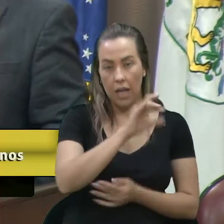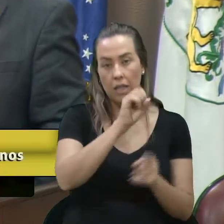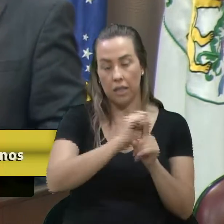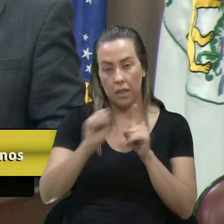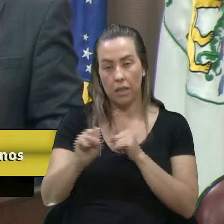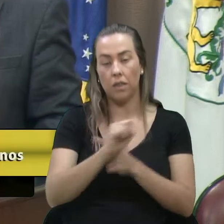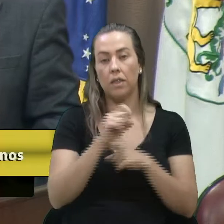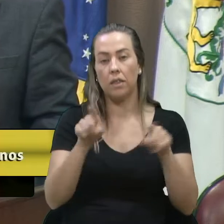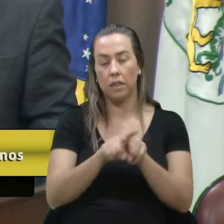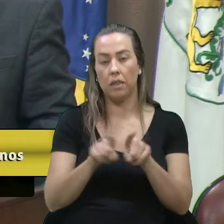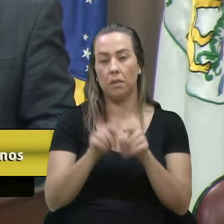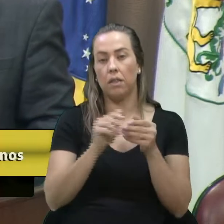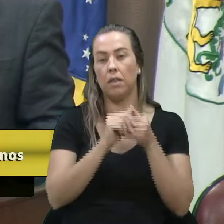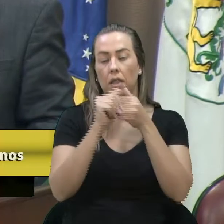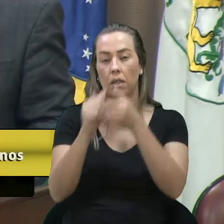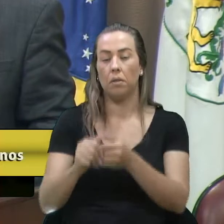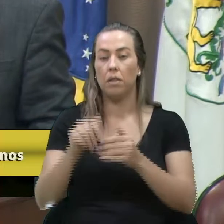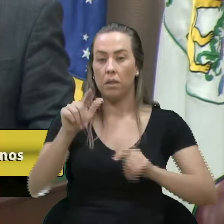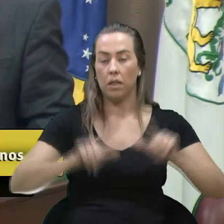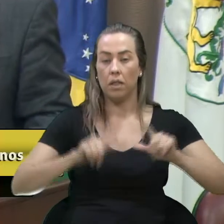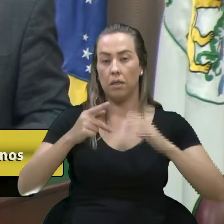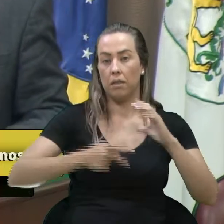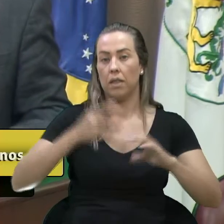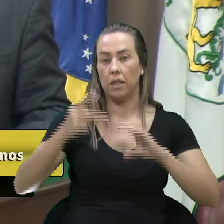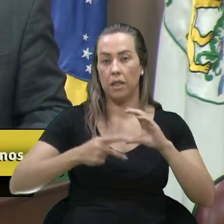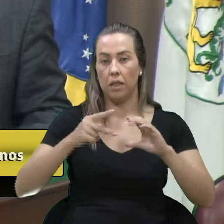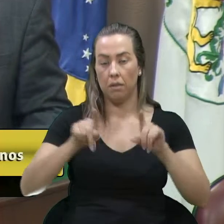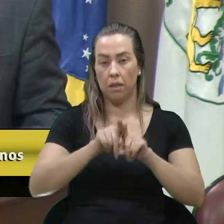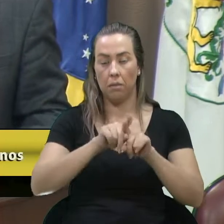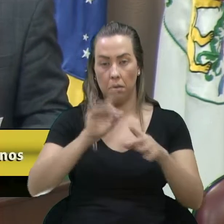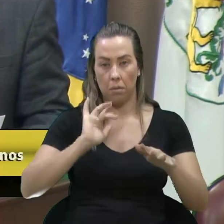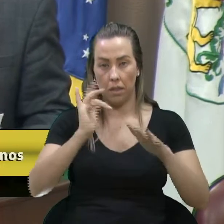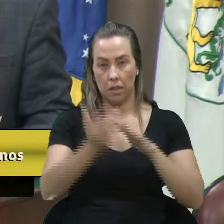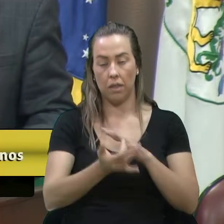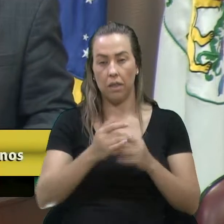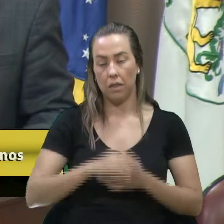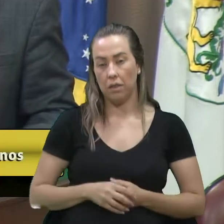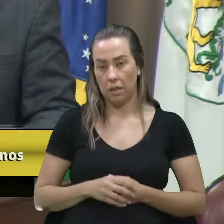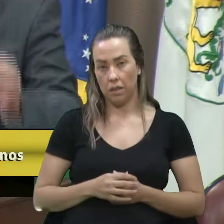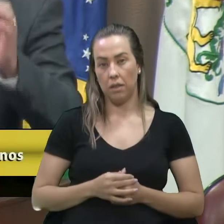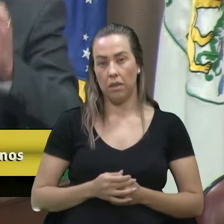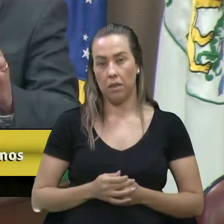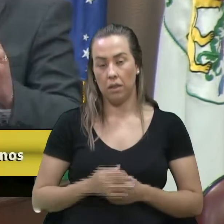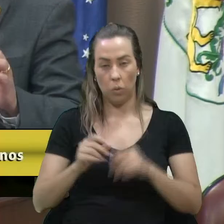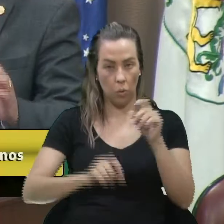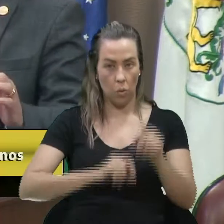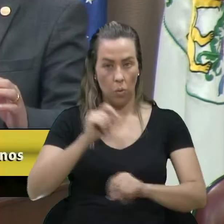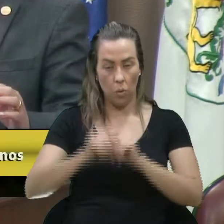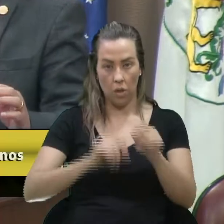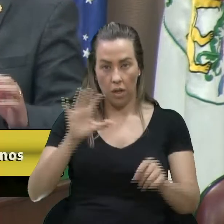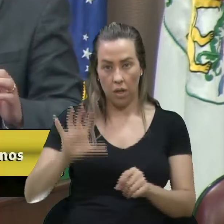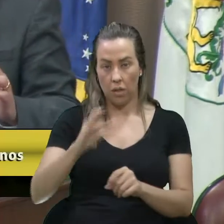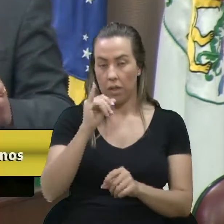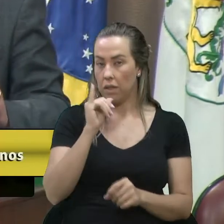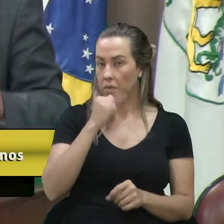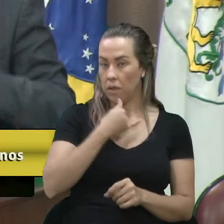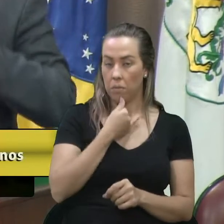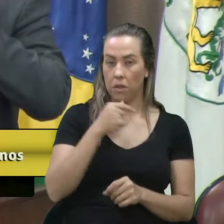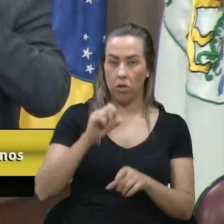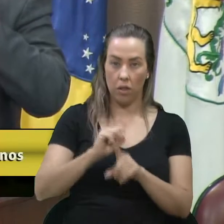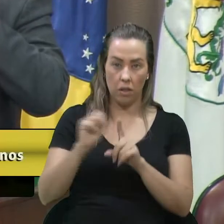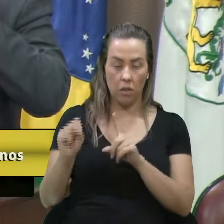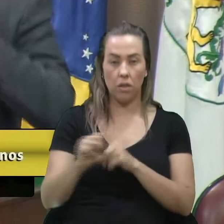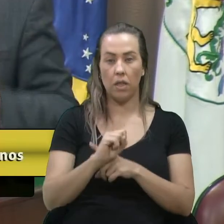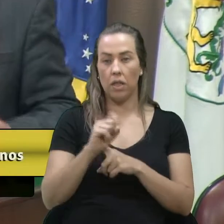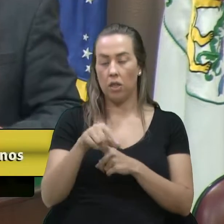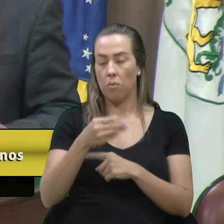nos acompanhando pela TV Câmara e pelas nossas redes sociais. O que acontece hoje, infelizmente, em nossa sociedade,